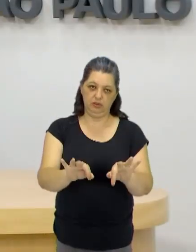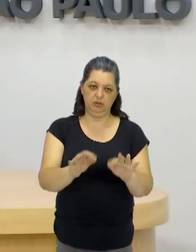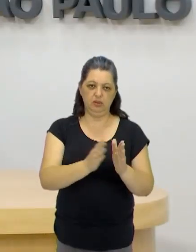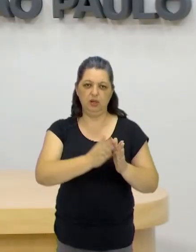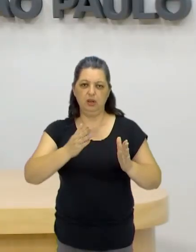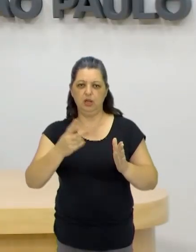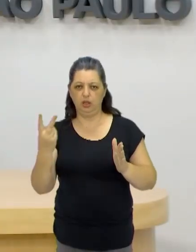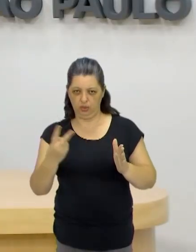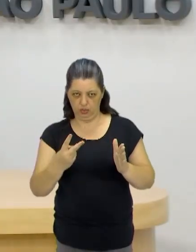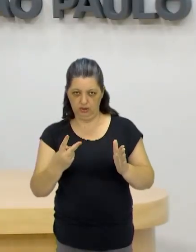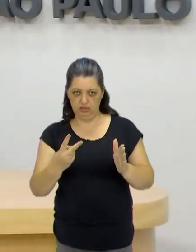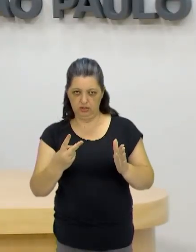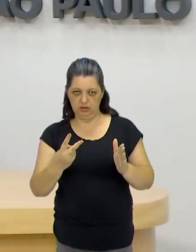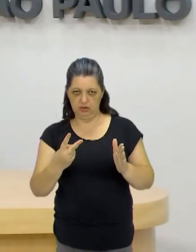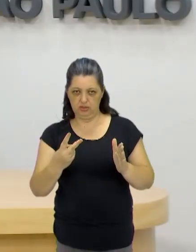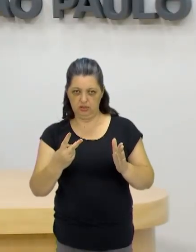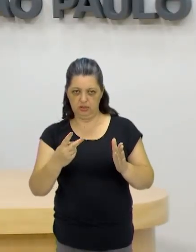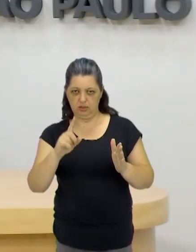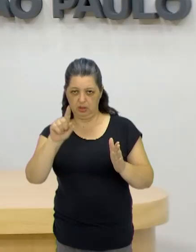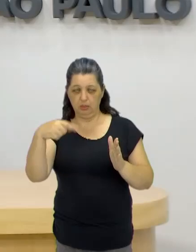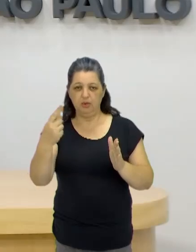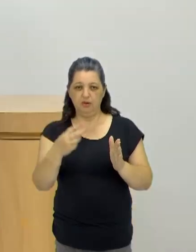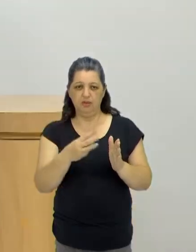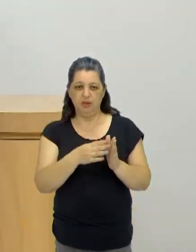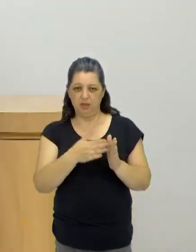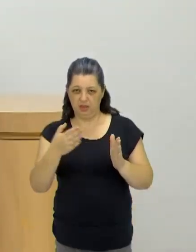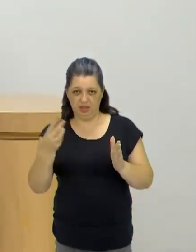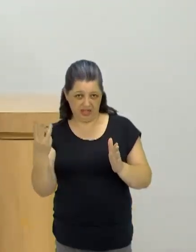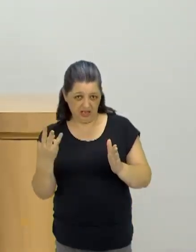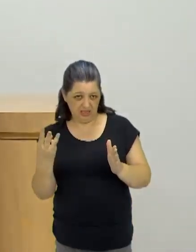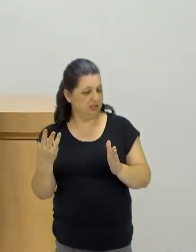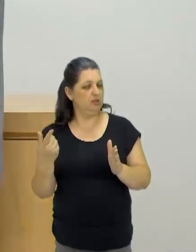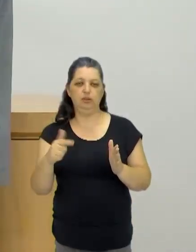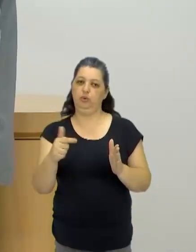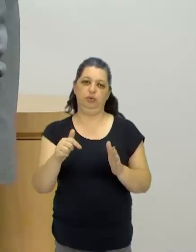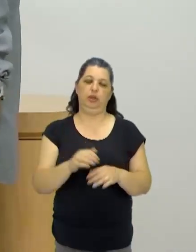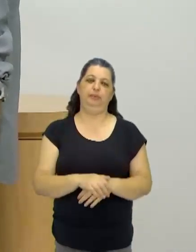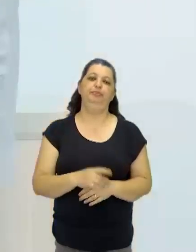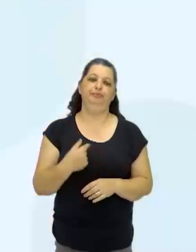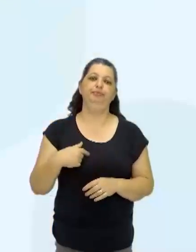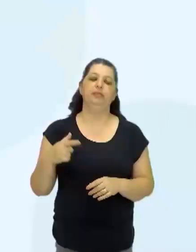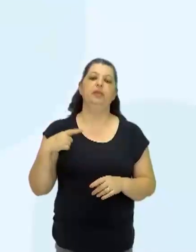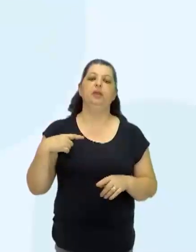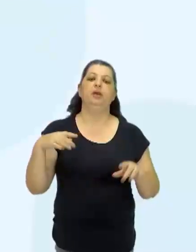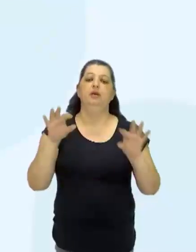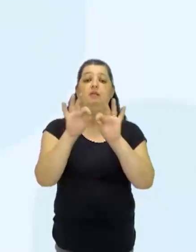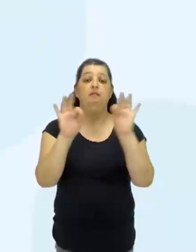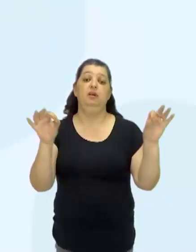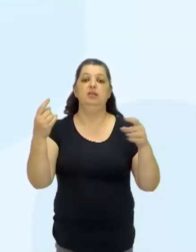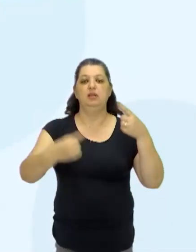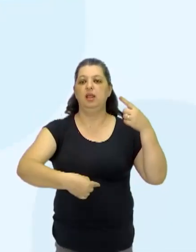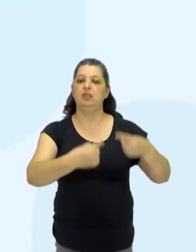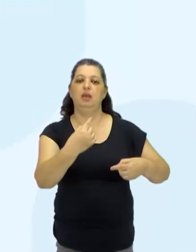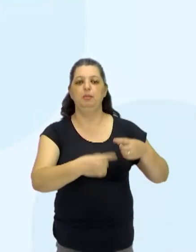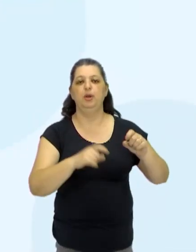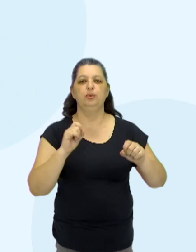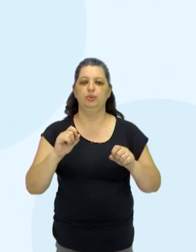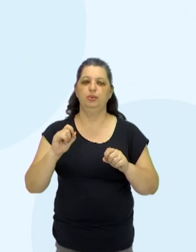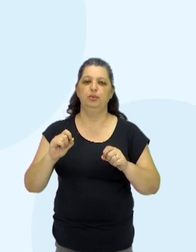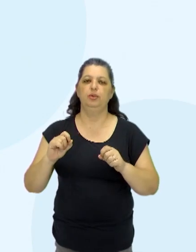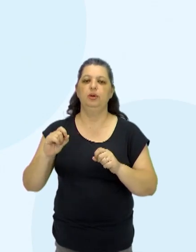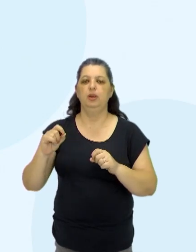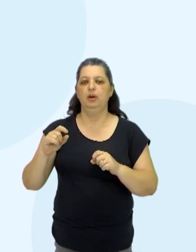né? Aham. Vai ter a parte 3? Não tem a parte 3, mas tem esse dilema que eu coloco aqui, esse debate. Olha. Como é a presença do